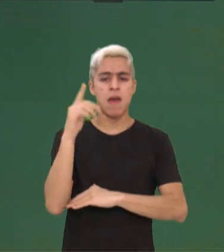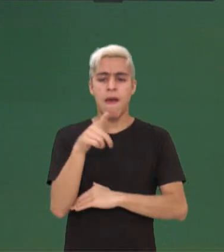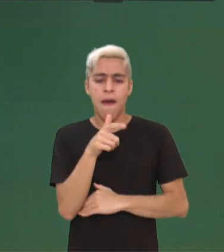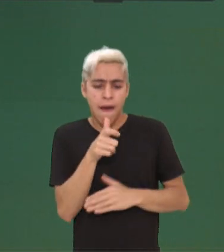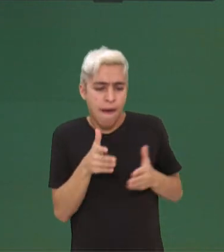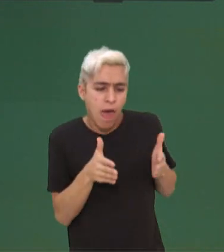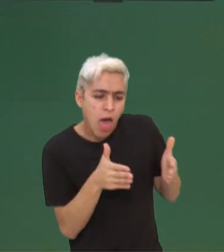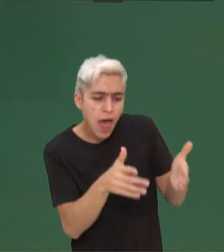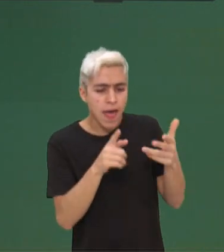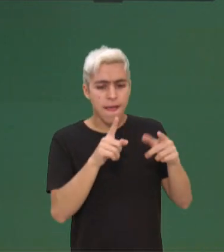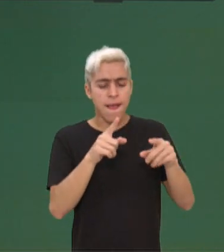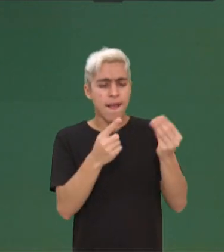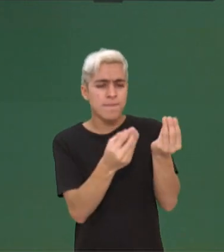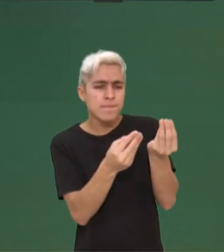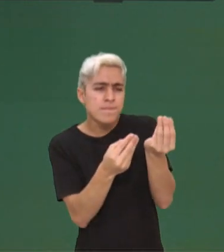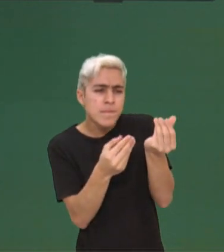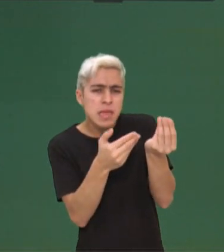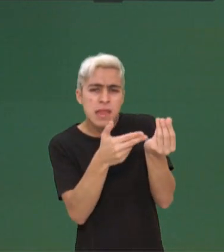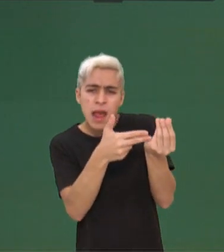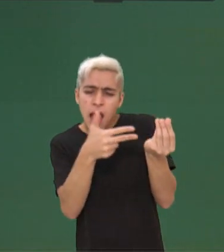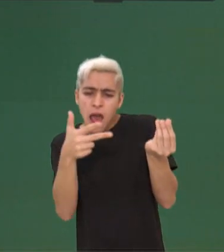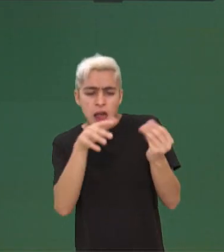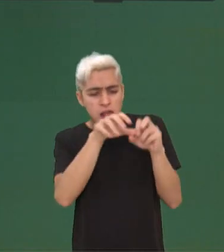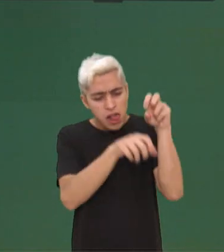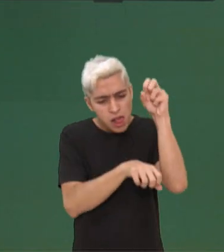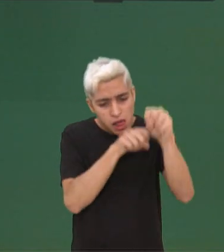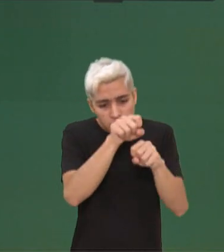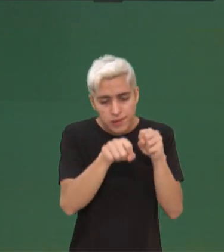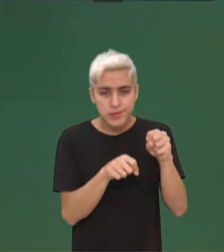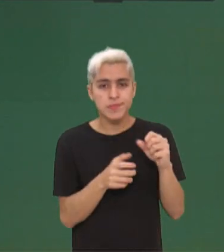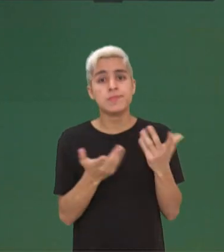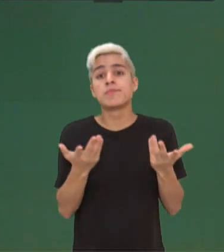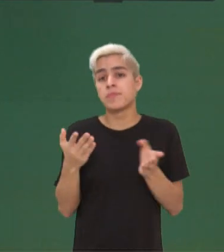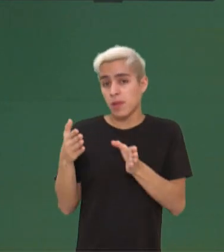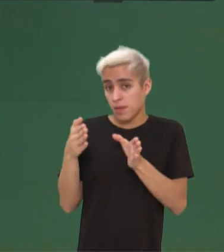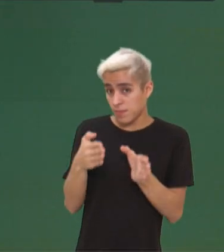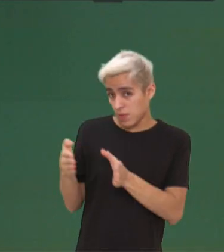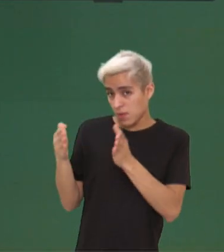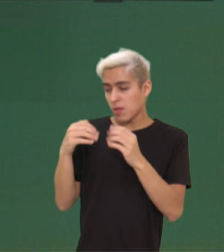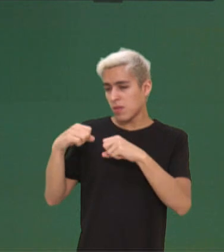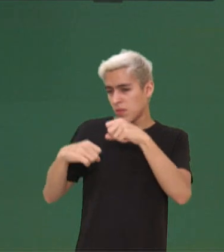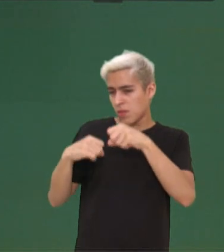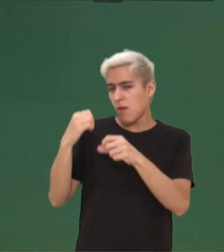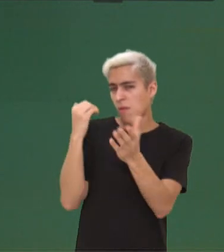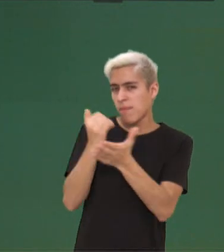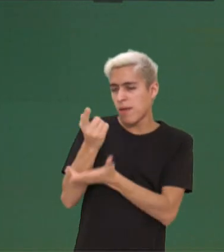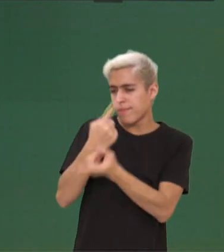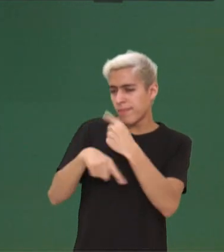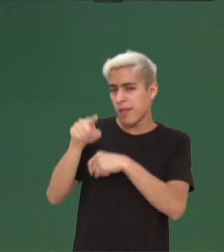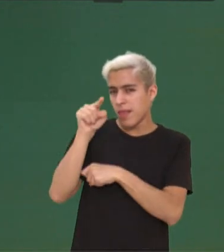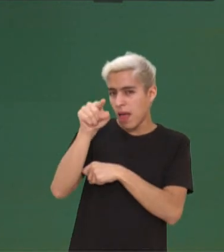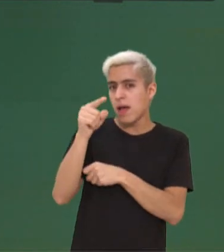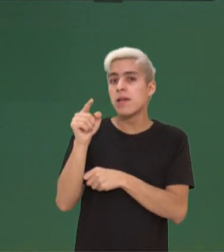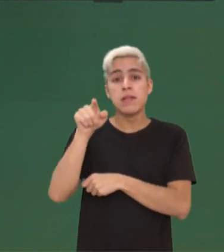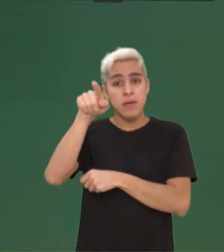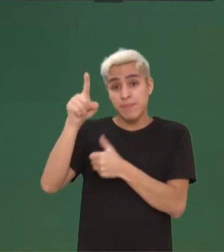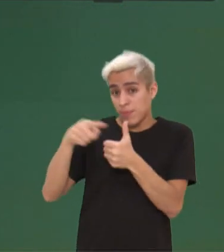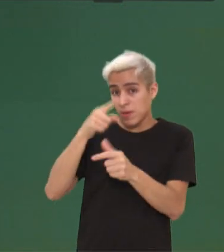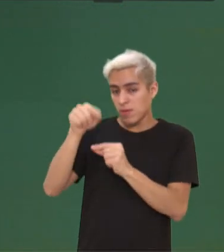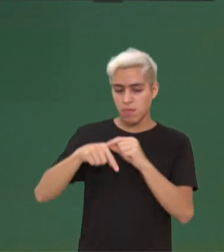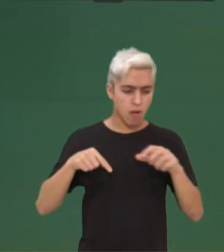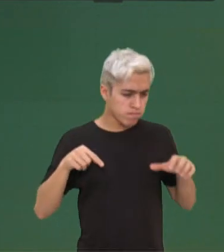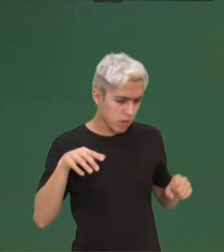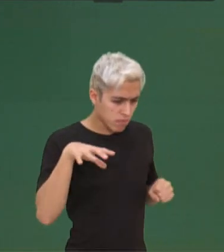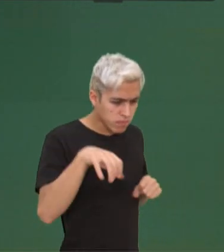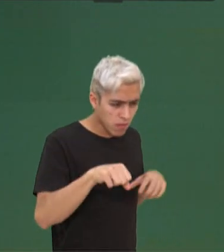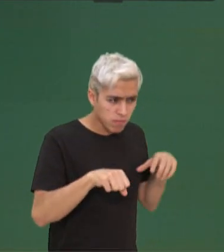água, recursos minerais em geral, se os processos industriais iniciam lá, se a Revolução Industrial inicia lá, eles primeiro vão explorar o